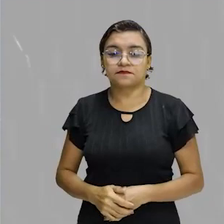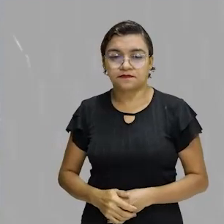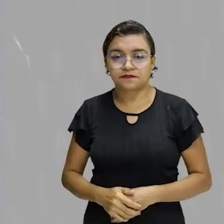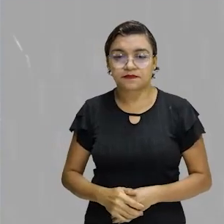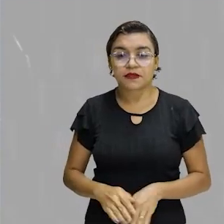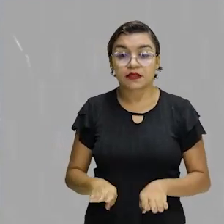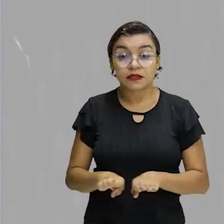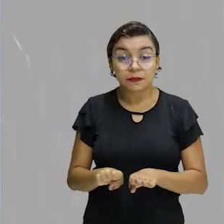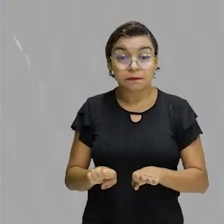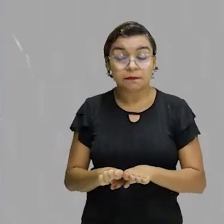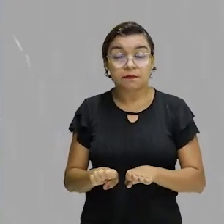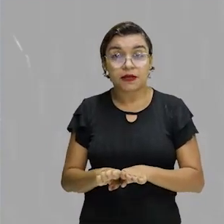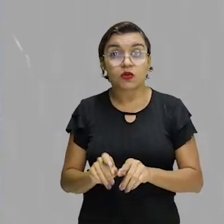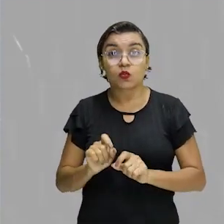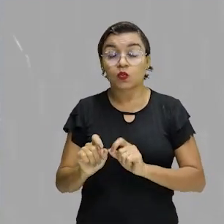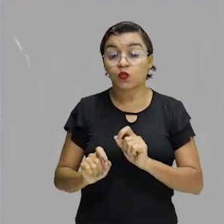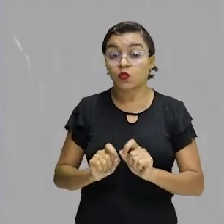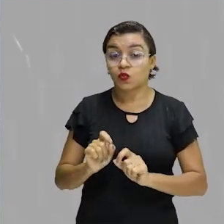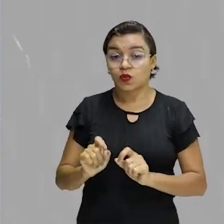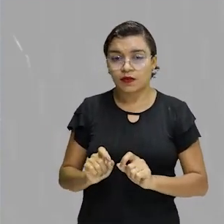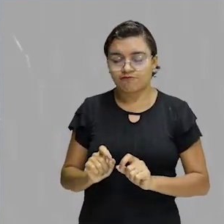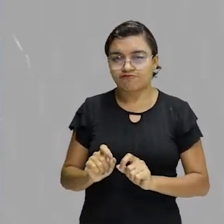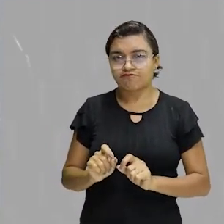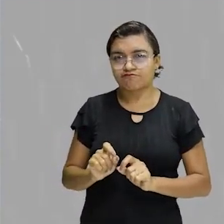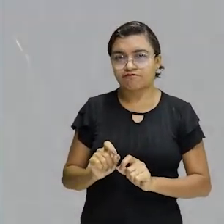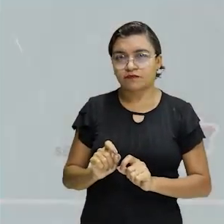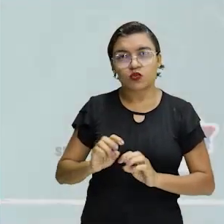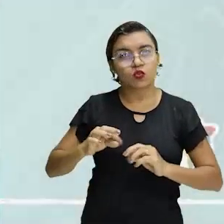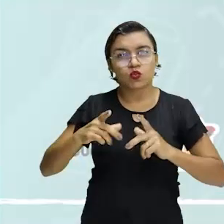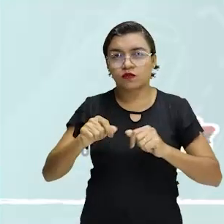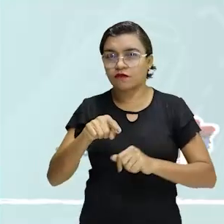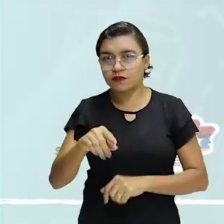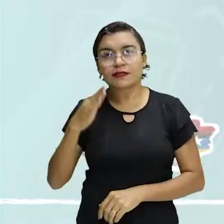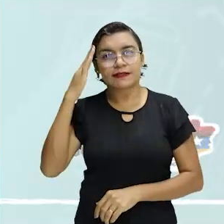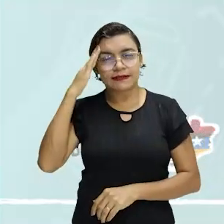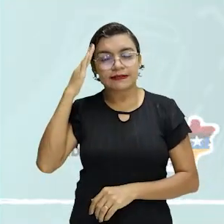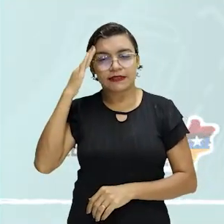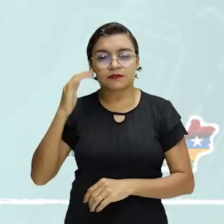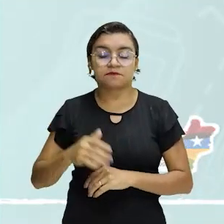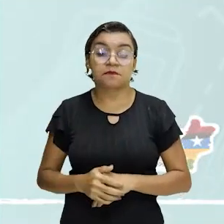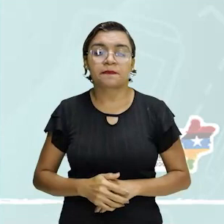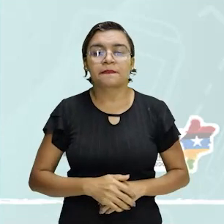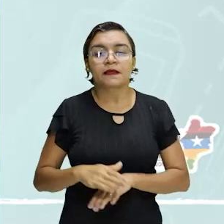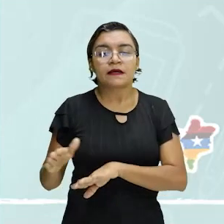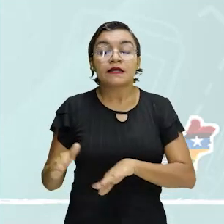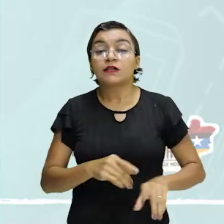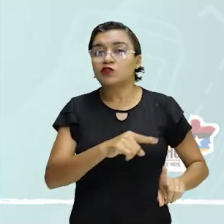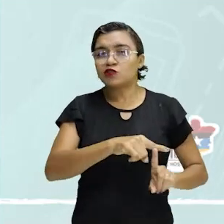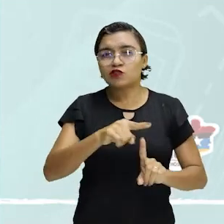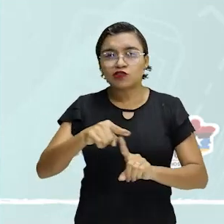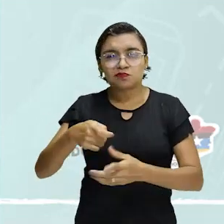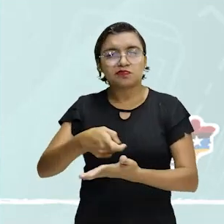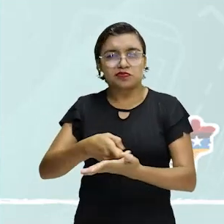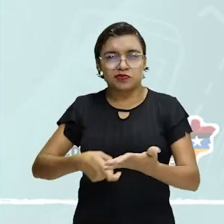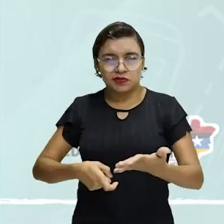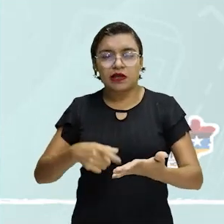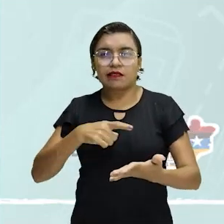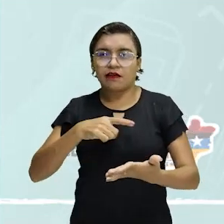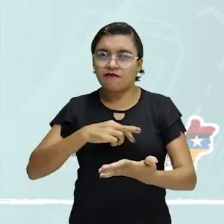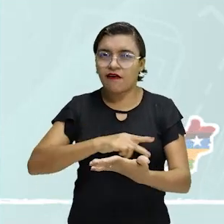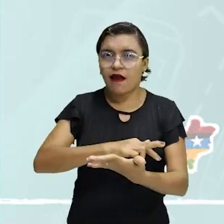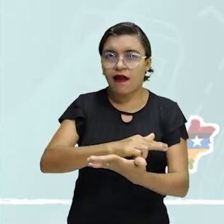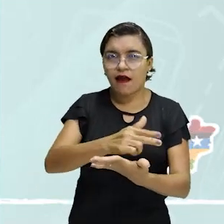que você consegue entender ou compreender. Quando a gente fala de tipos de texto, como eu mencionei, existem